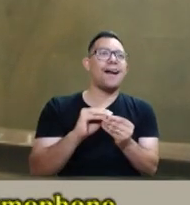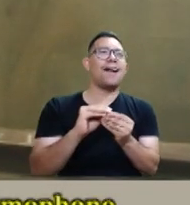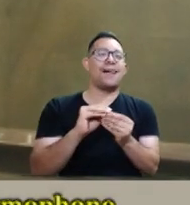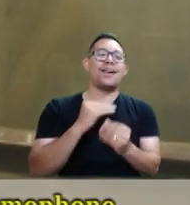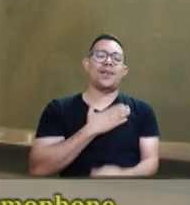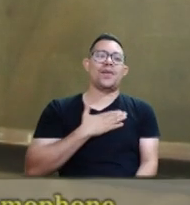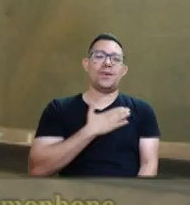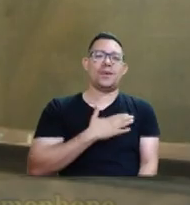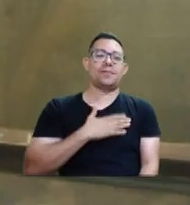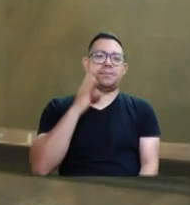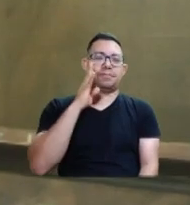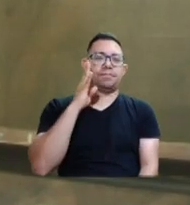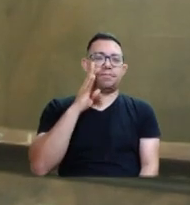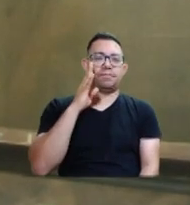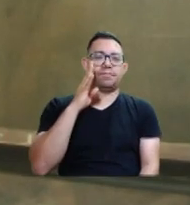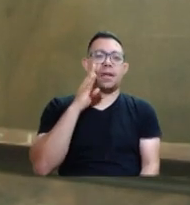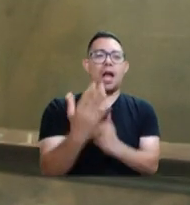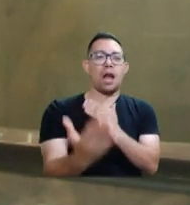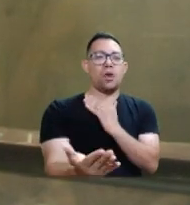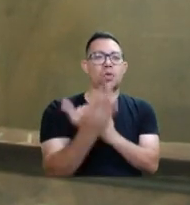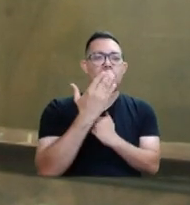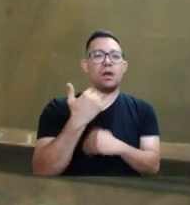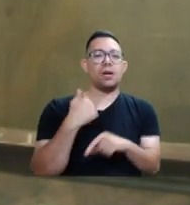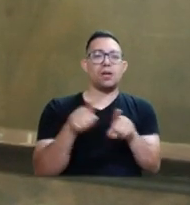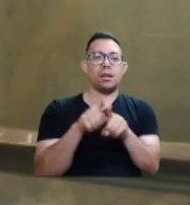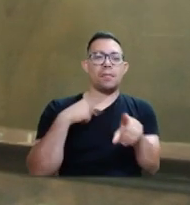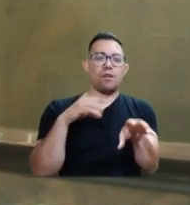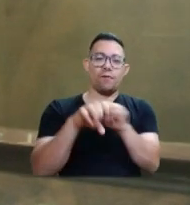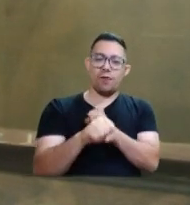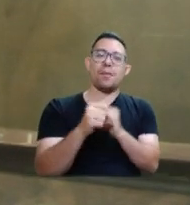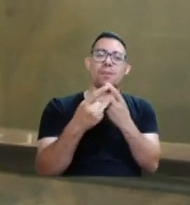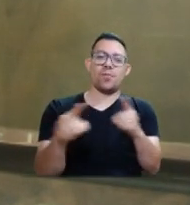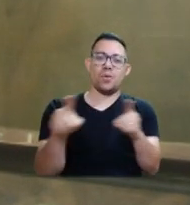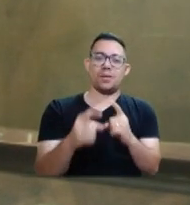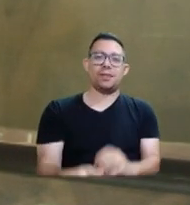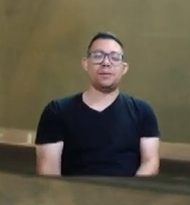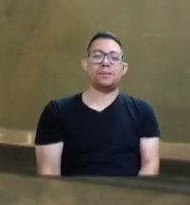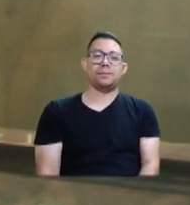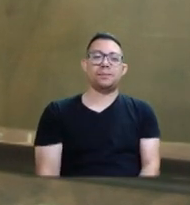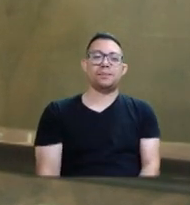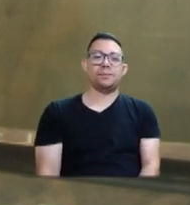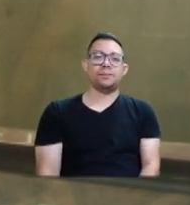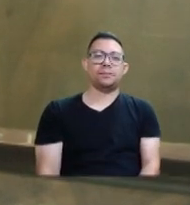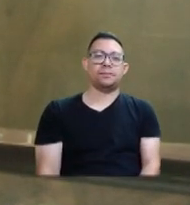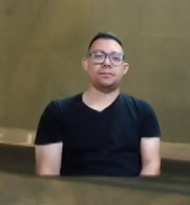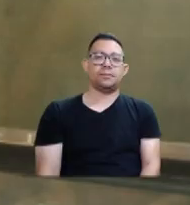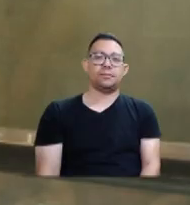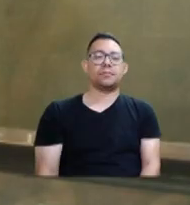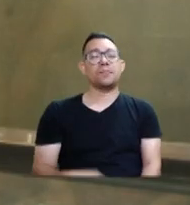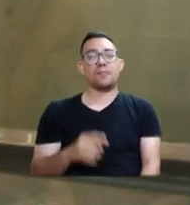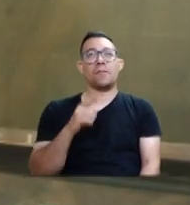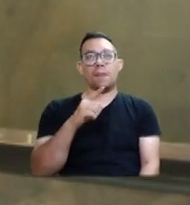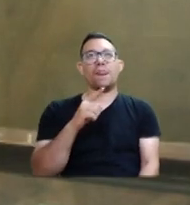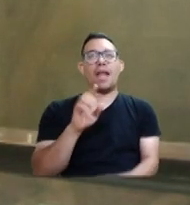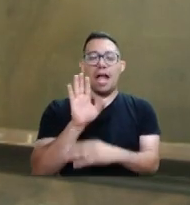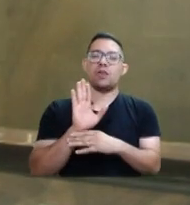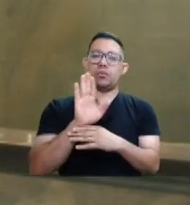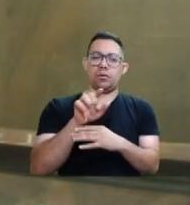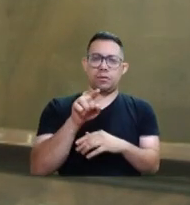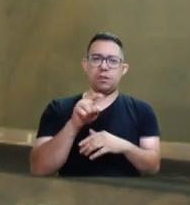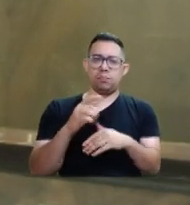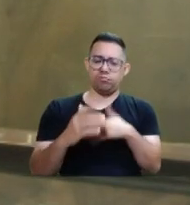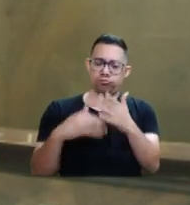assim, que eu sempre vou guardar, que são bem bacanas, né, e que foram cruciais também para a minha formação musical. Então